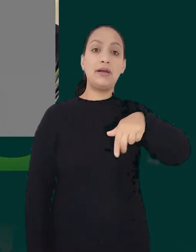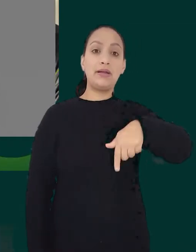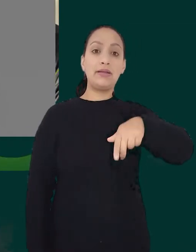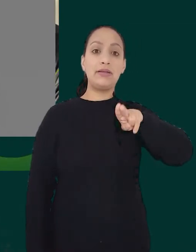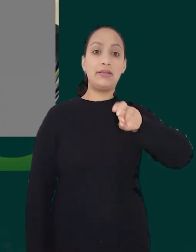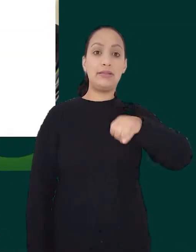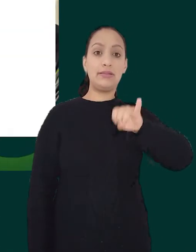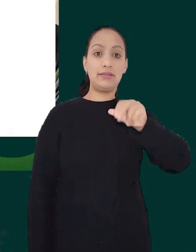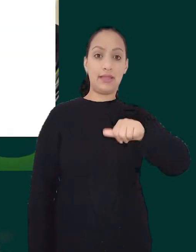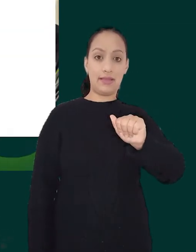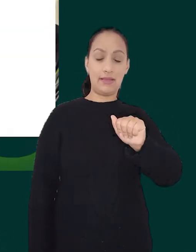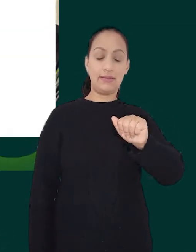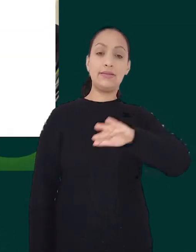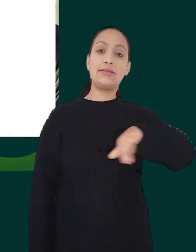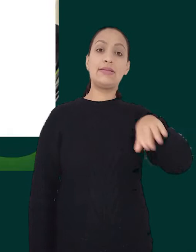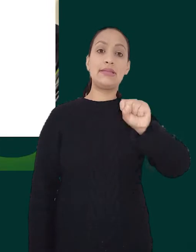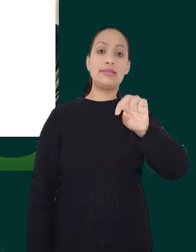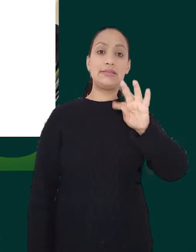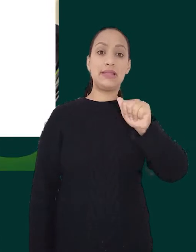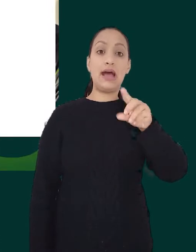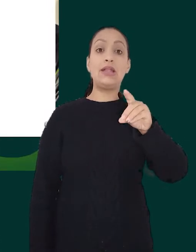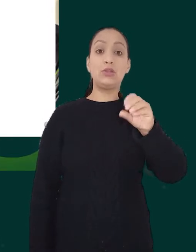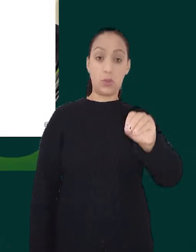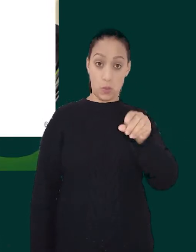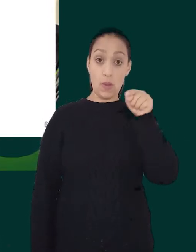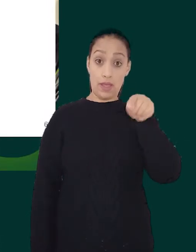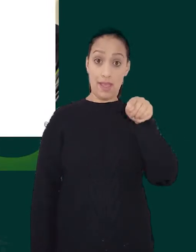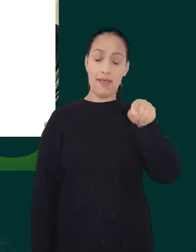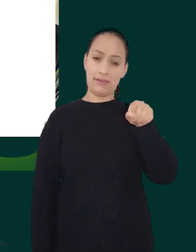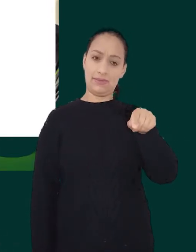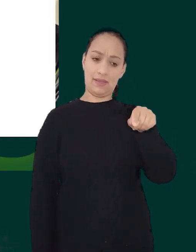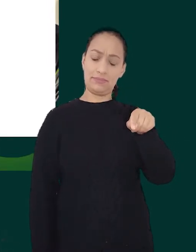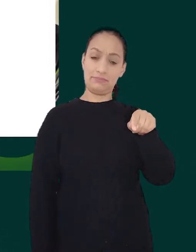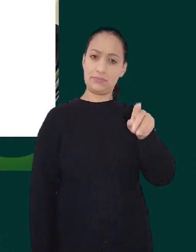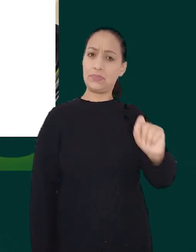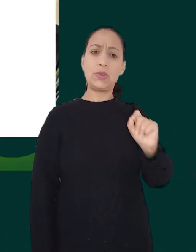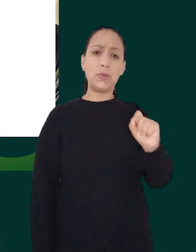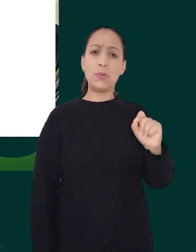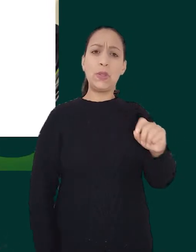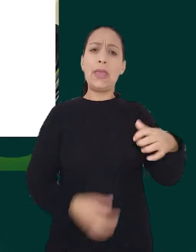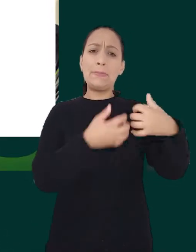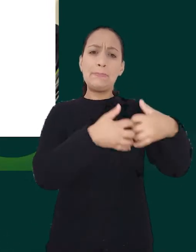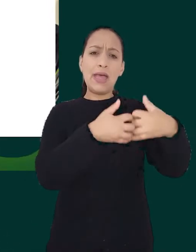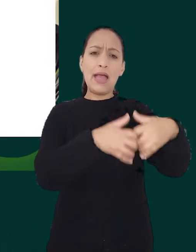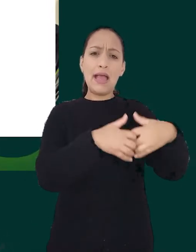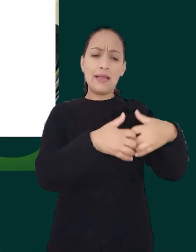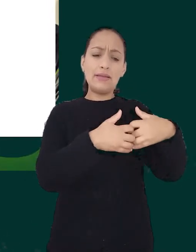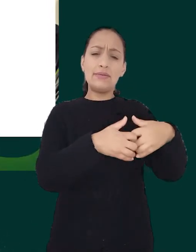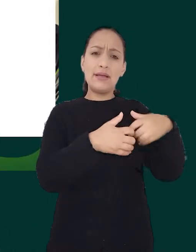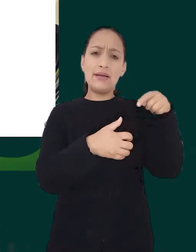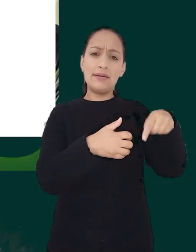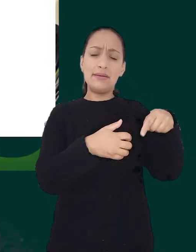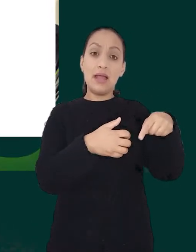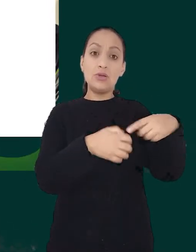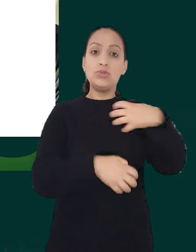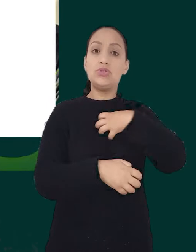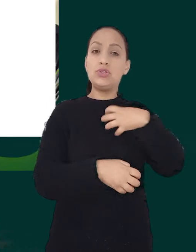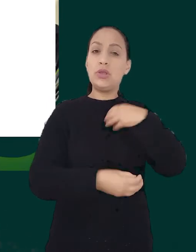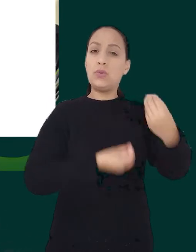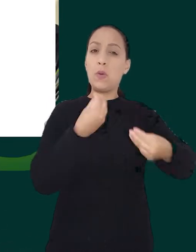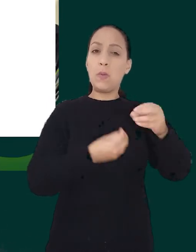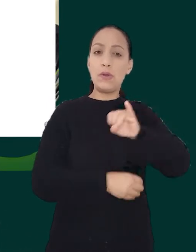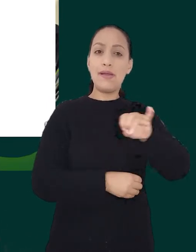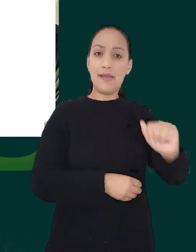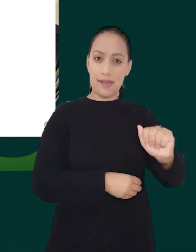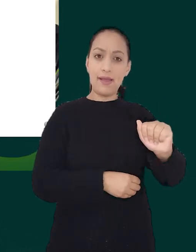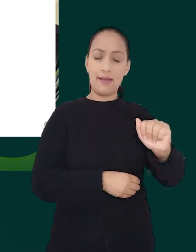Tree. Essa máquina de estados, essencialmente, é a forma como a inteligência artificial ela